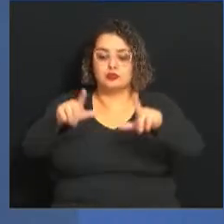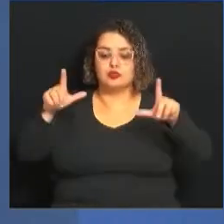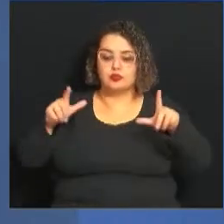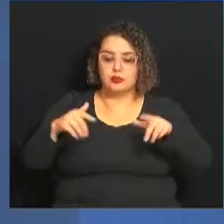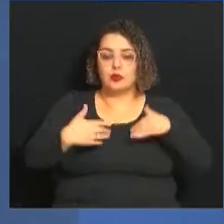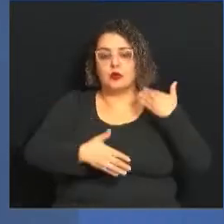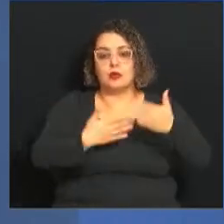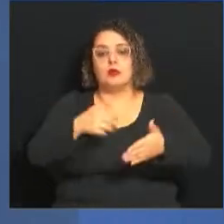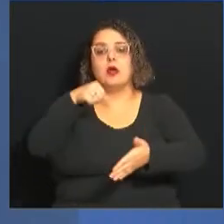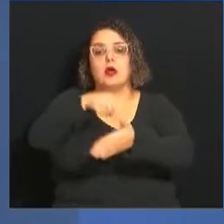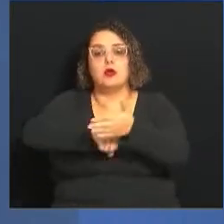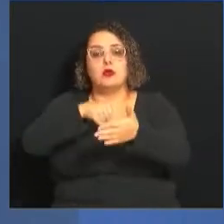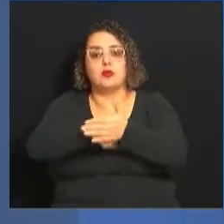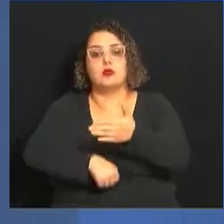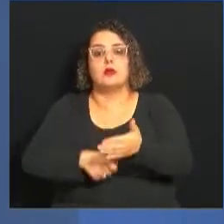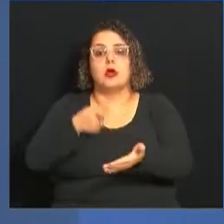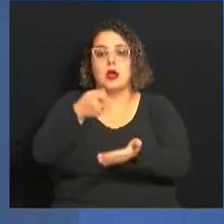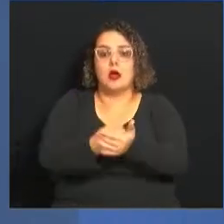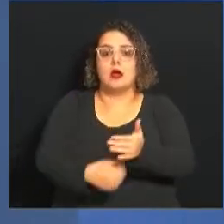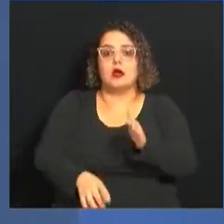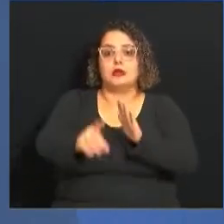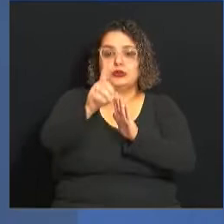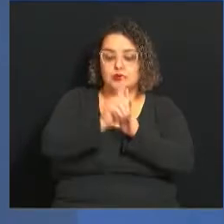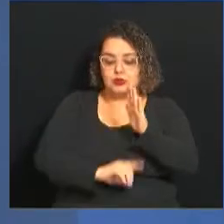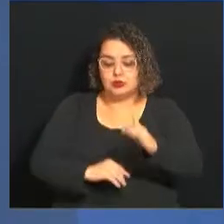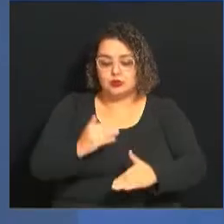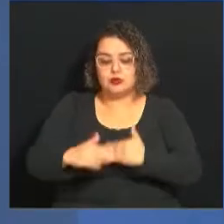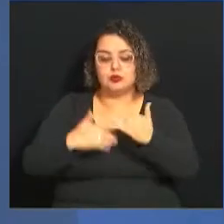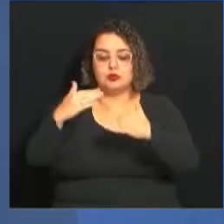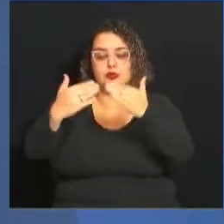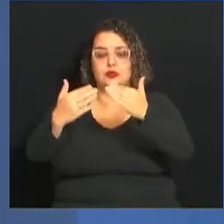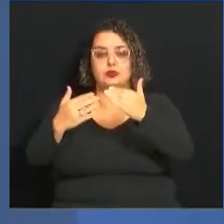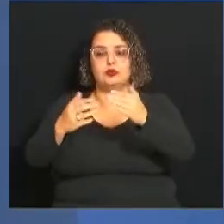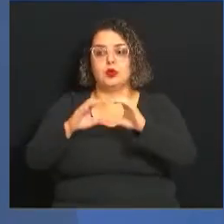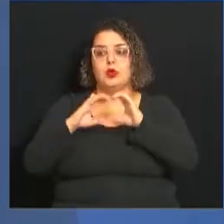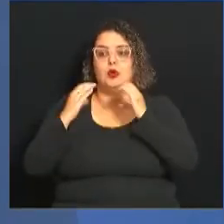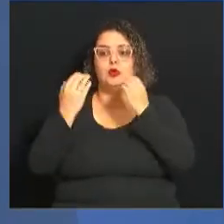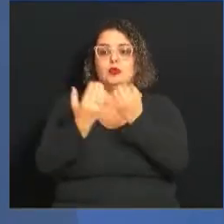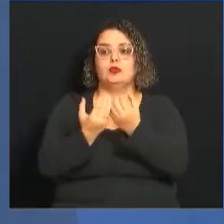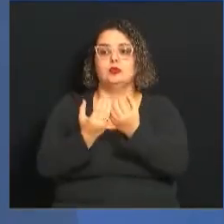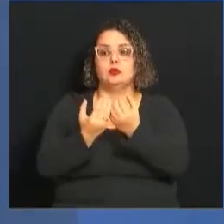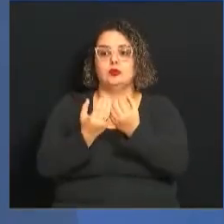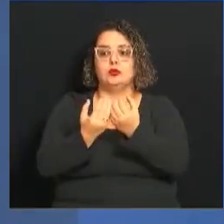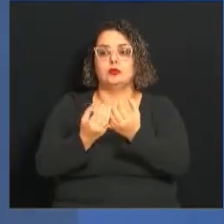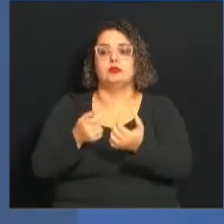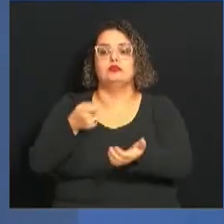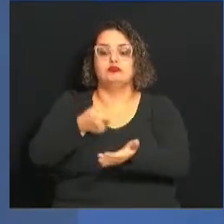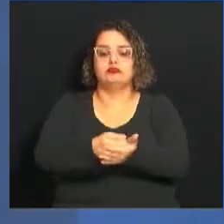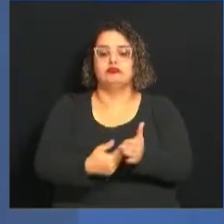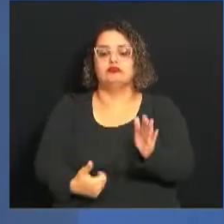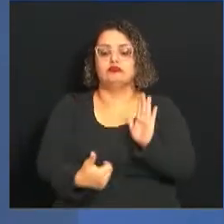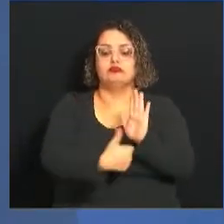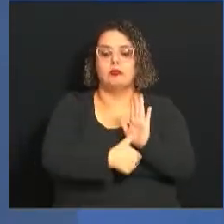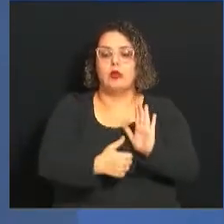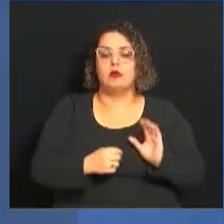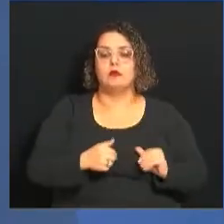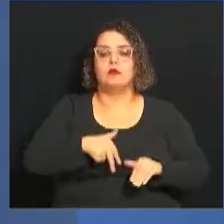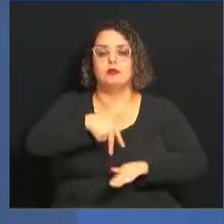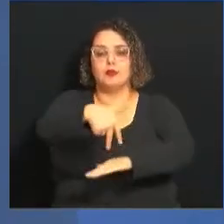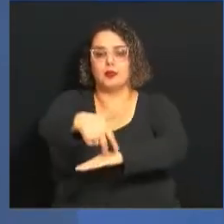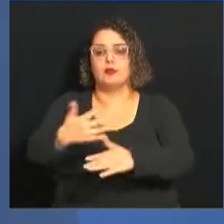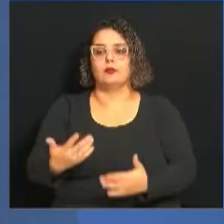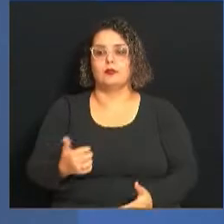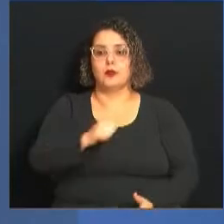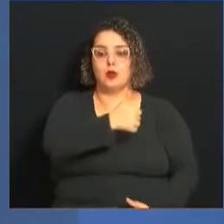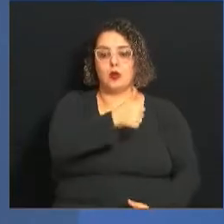luta e garantia de direitos, desenvolvimento comunitário, revelação e afirmação da identidade. Então, olha, eu falei que o concurso é